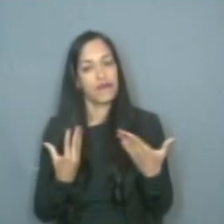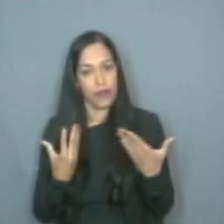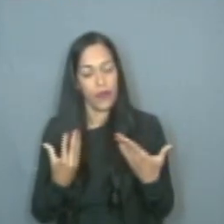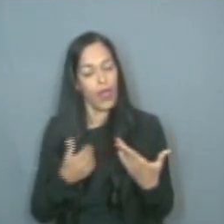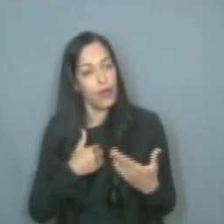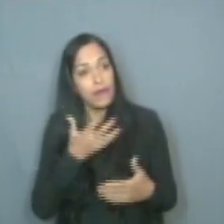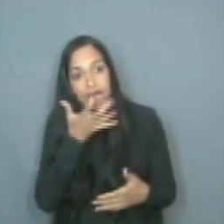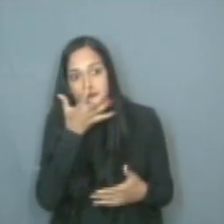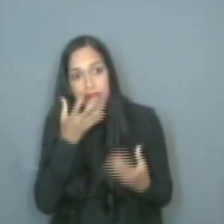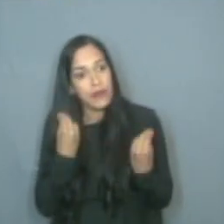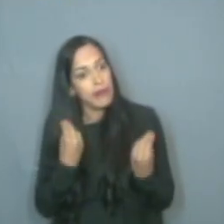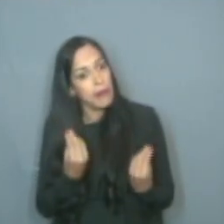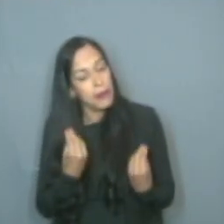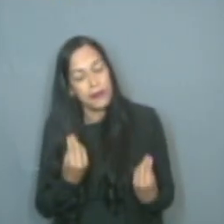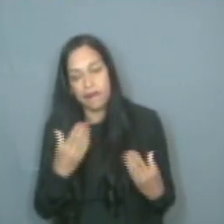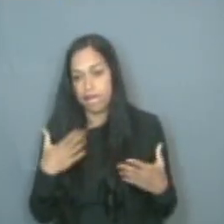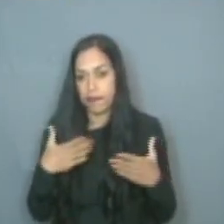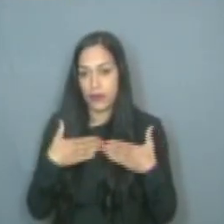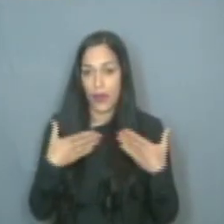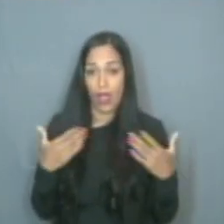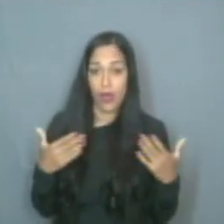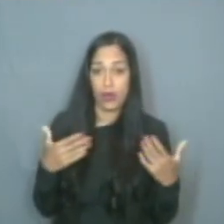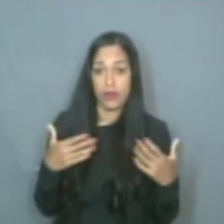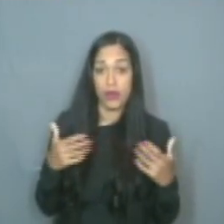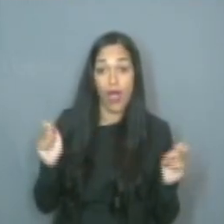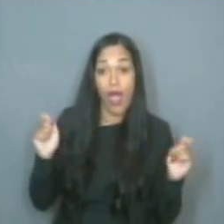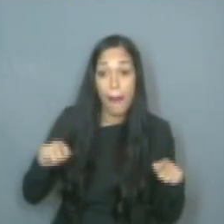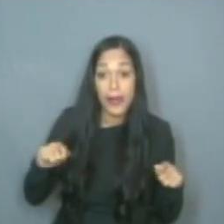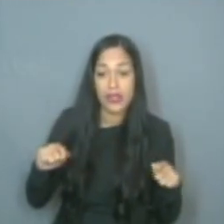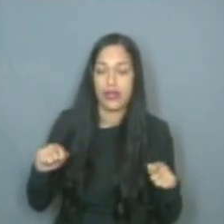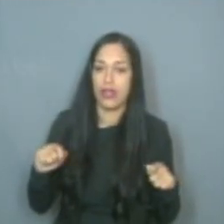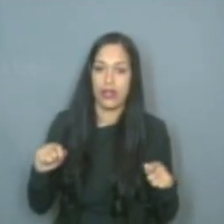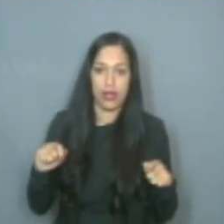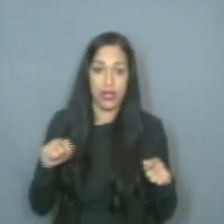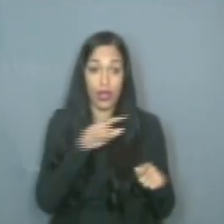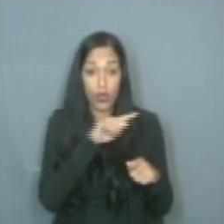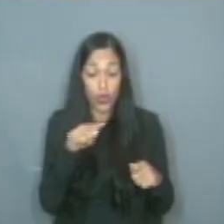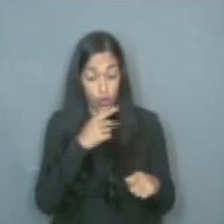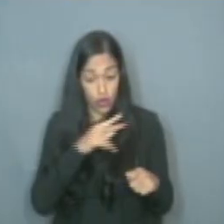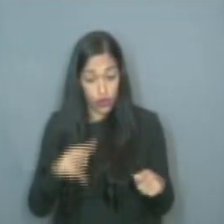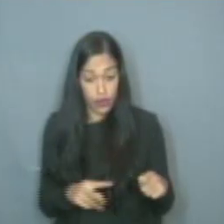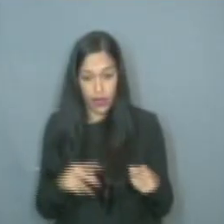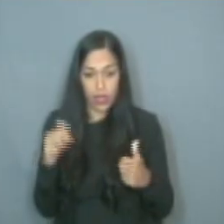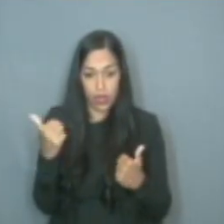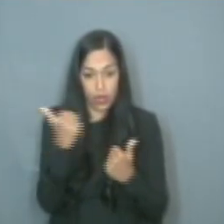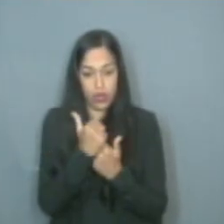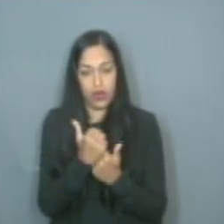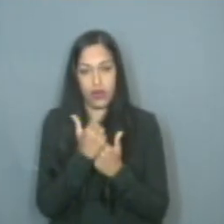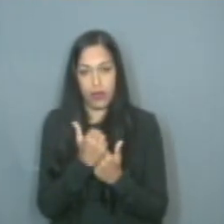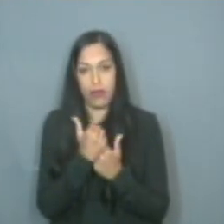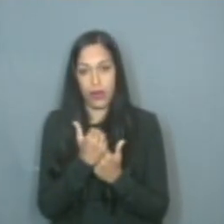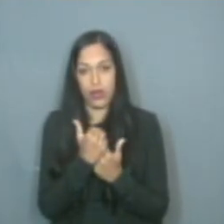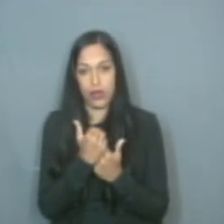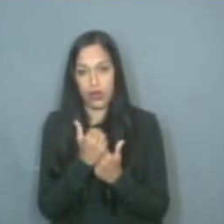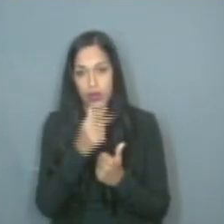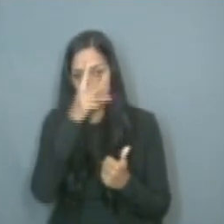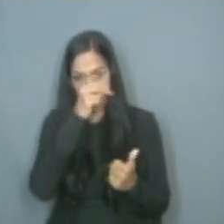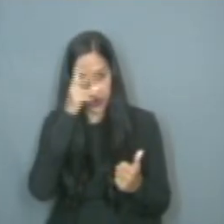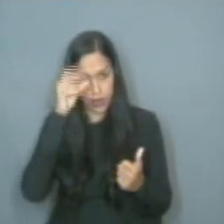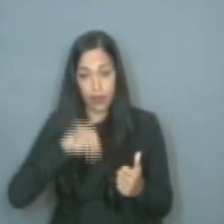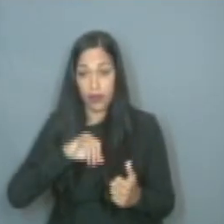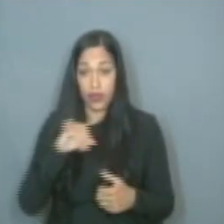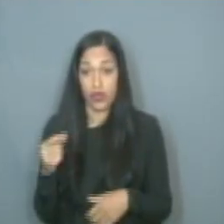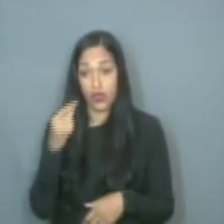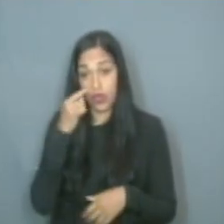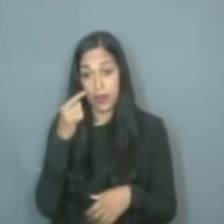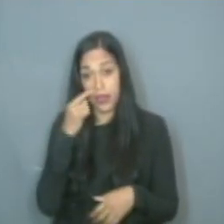fico impressionado com a capacidade da base desse prefeito João Campos de